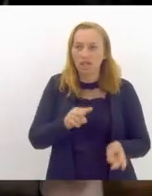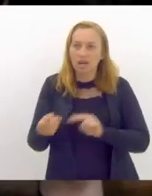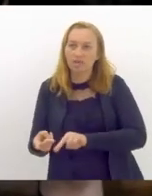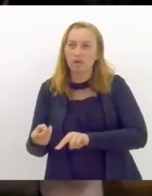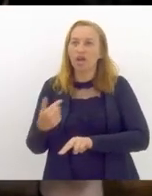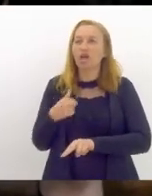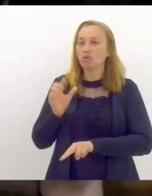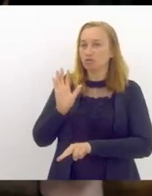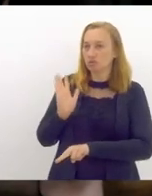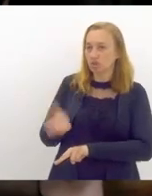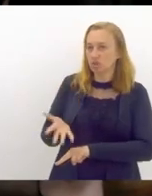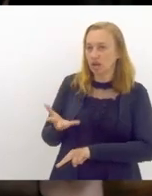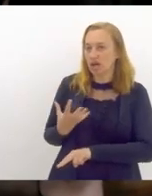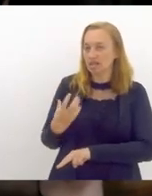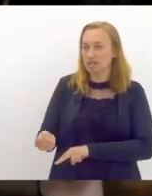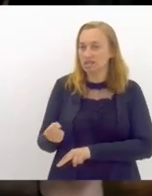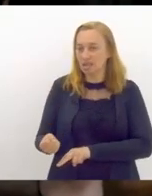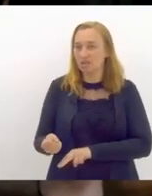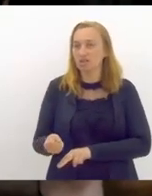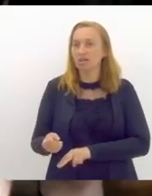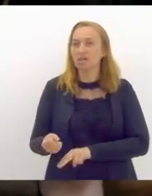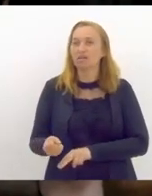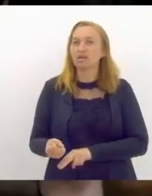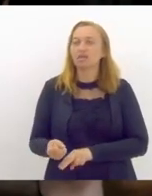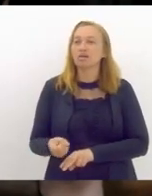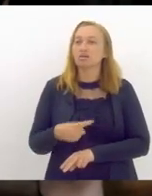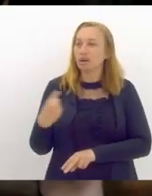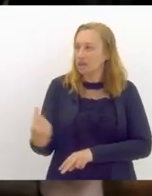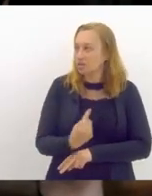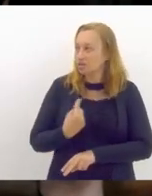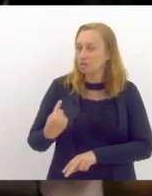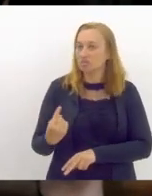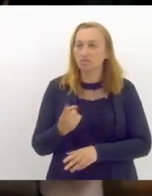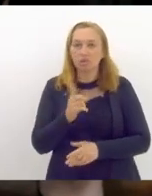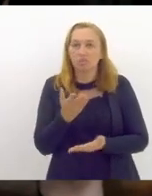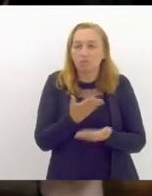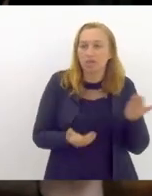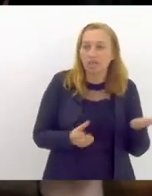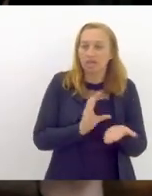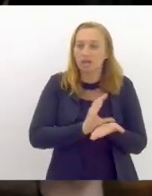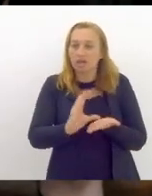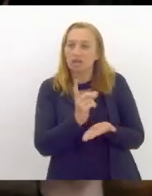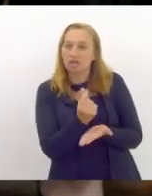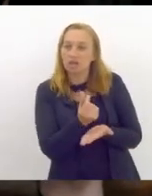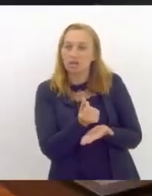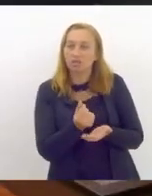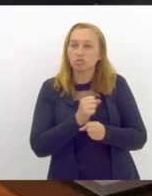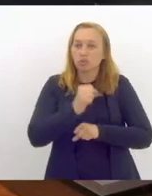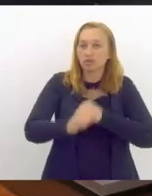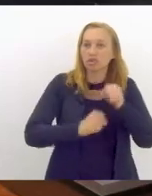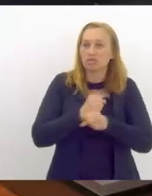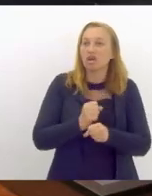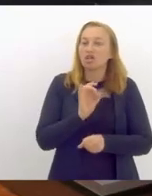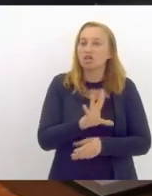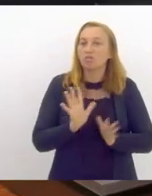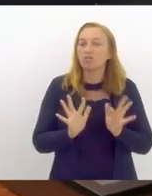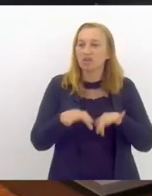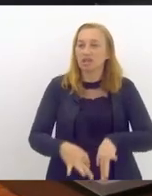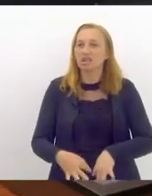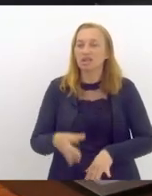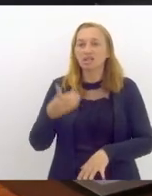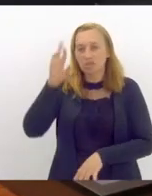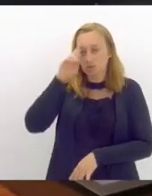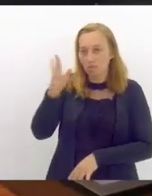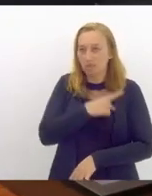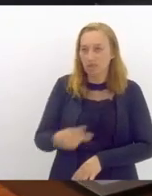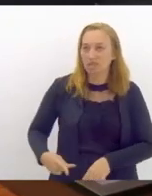já facilita a negociação para nós não perdemos recursos do fundameb do ano que vem concluir Presidente eu só